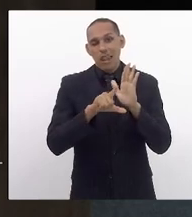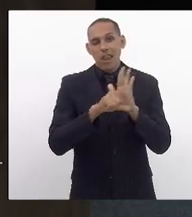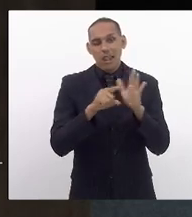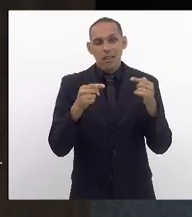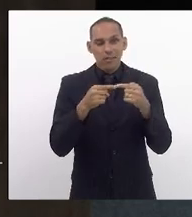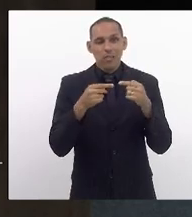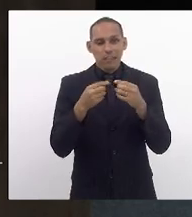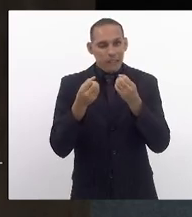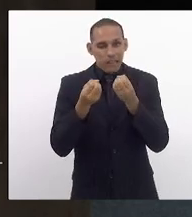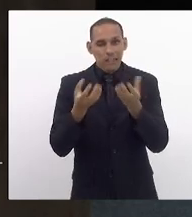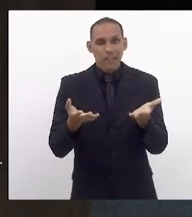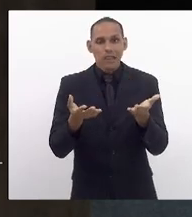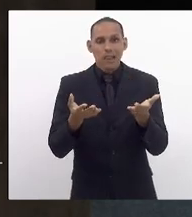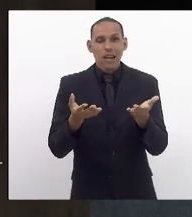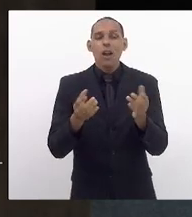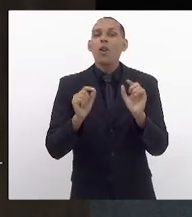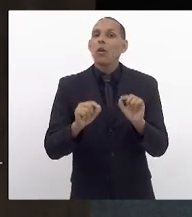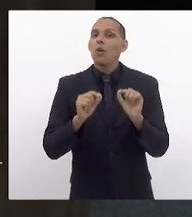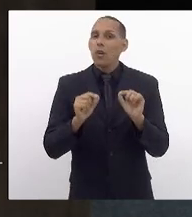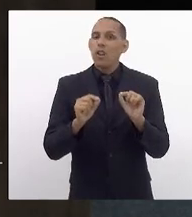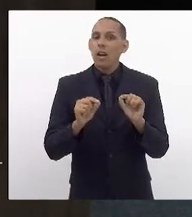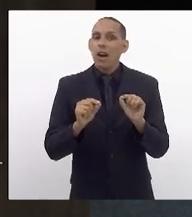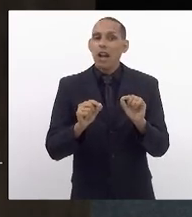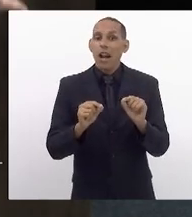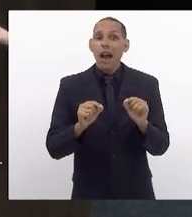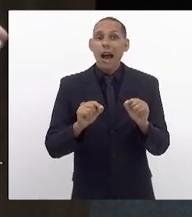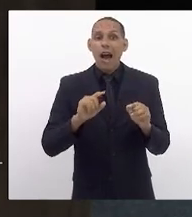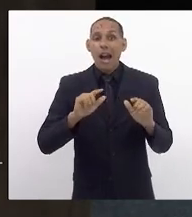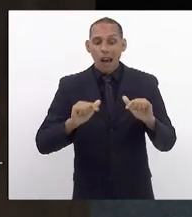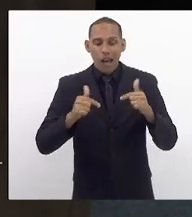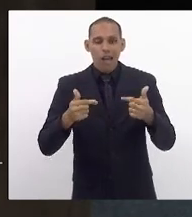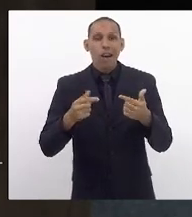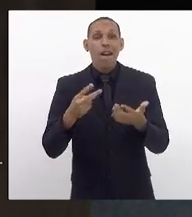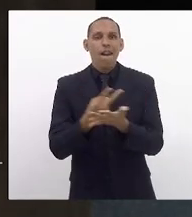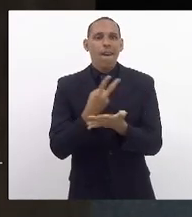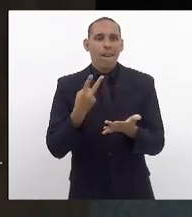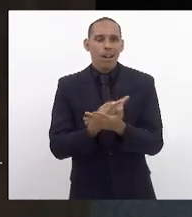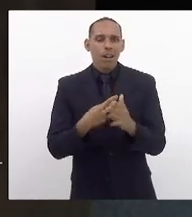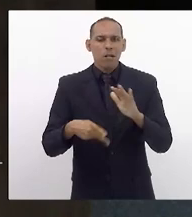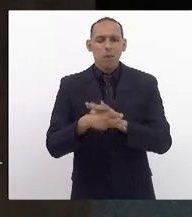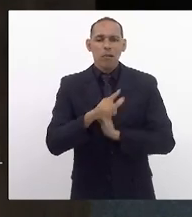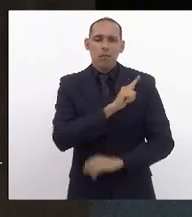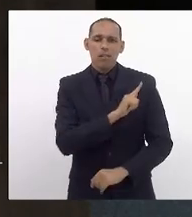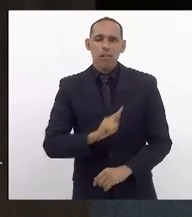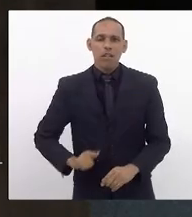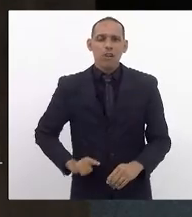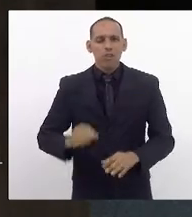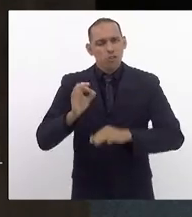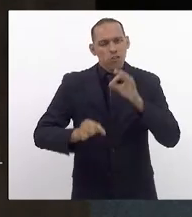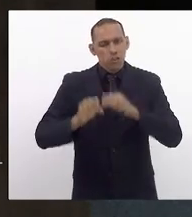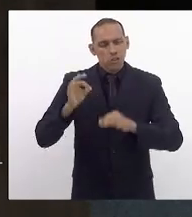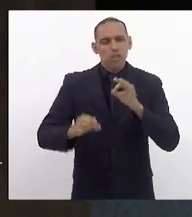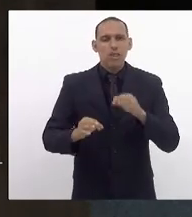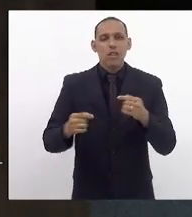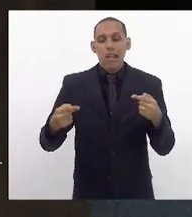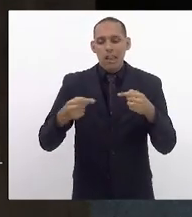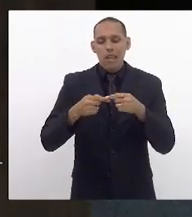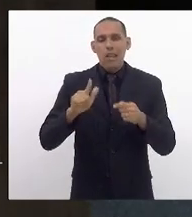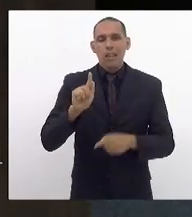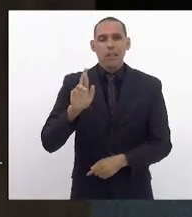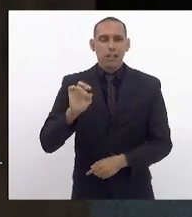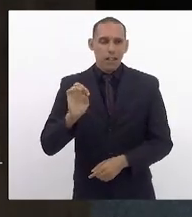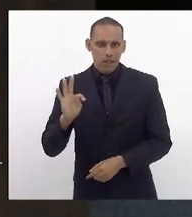legalidade a atos ilegais do governador e fazendo justiça em relação à Gretchen. Obrigado, presidente.